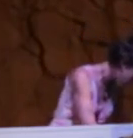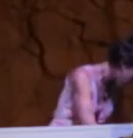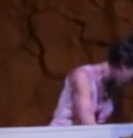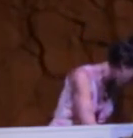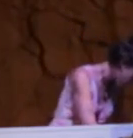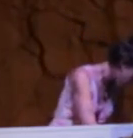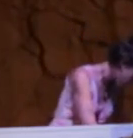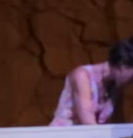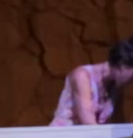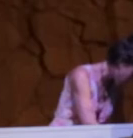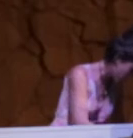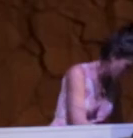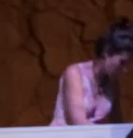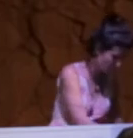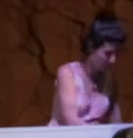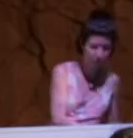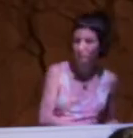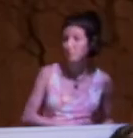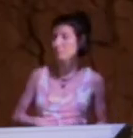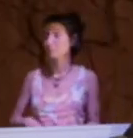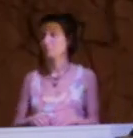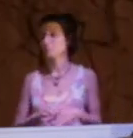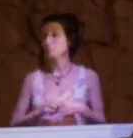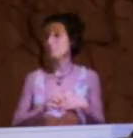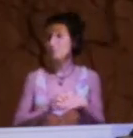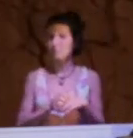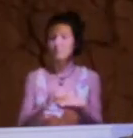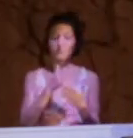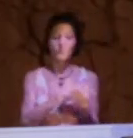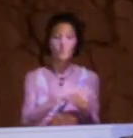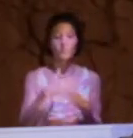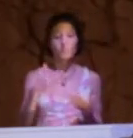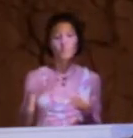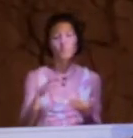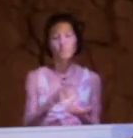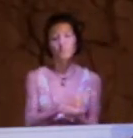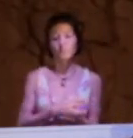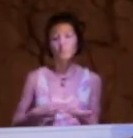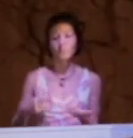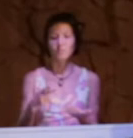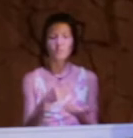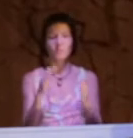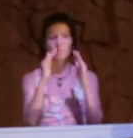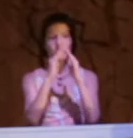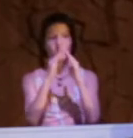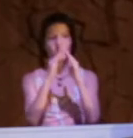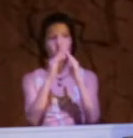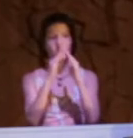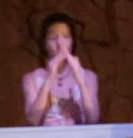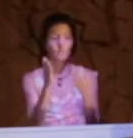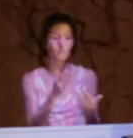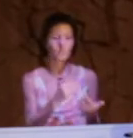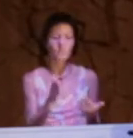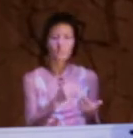né, nessa questão editorial, a gente já não começa assim com a aval da editora para publicar. Só que ainda na escola,